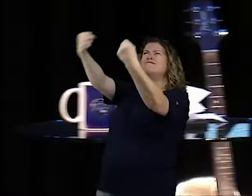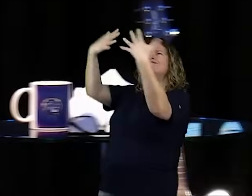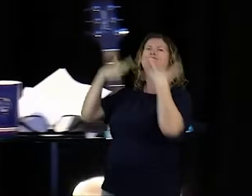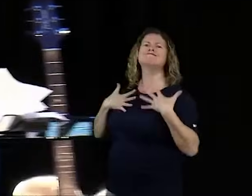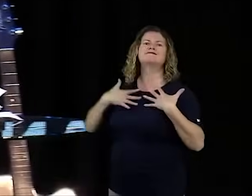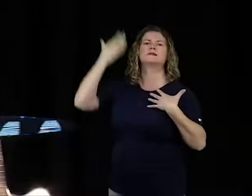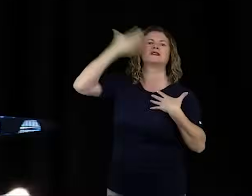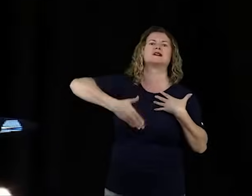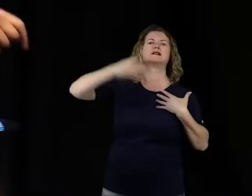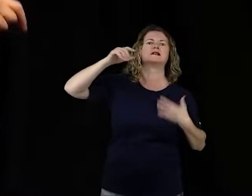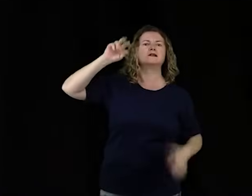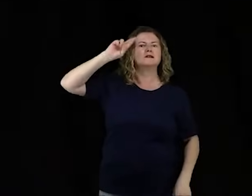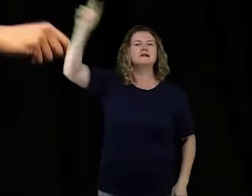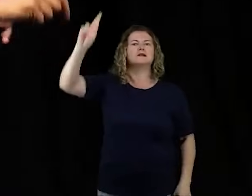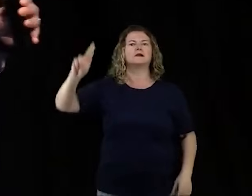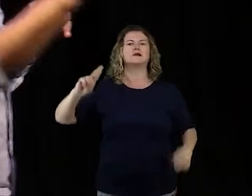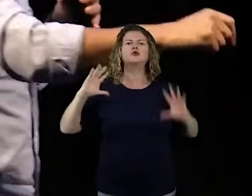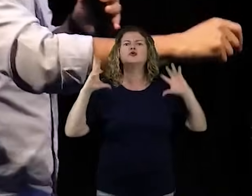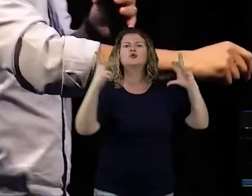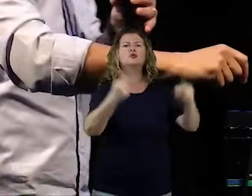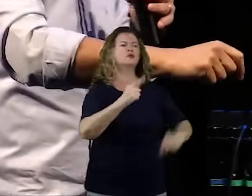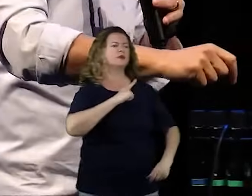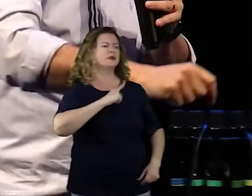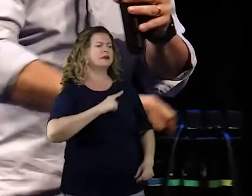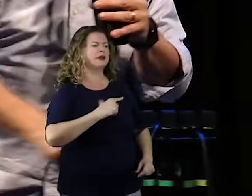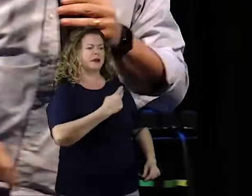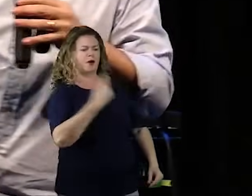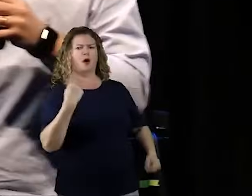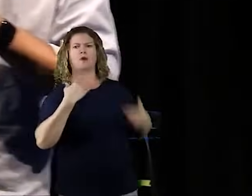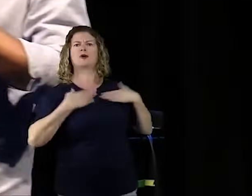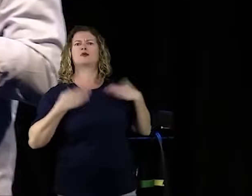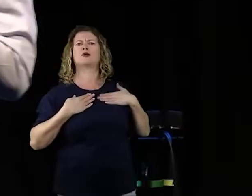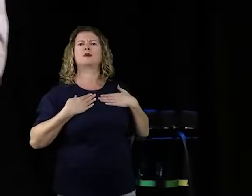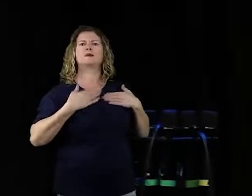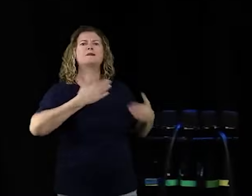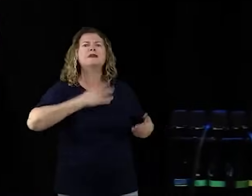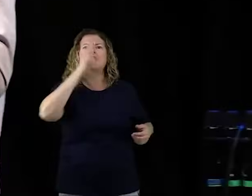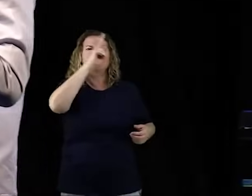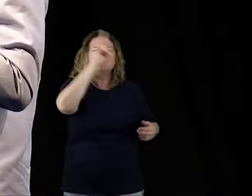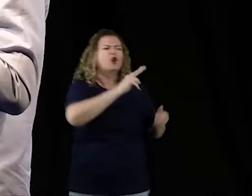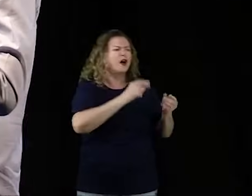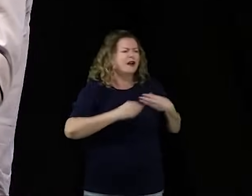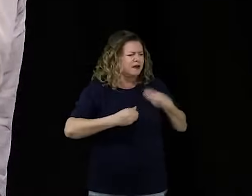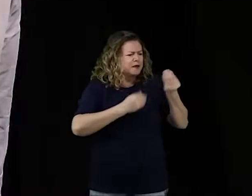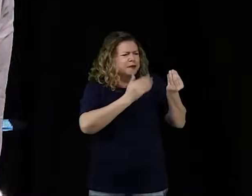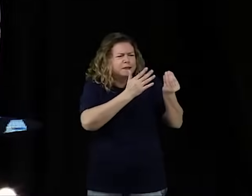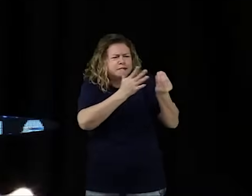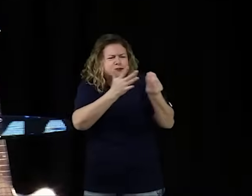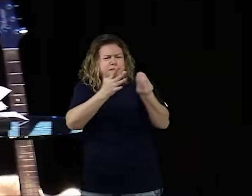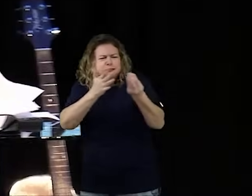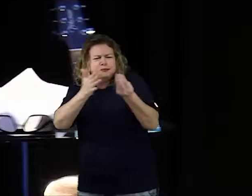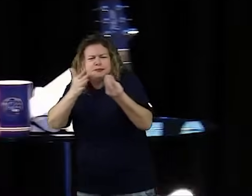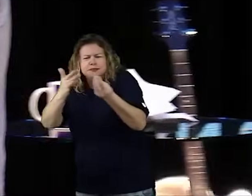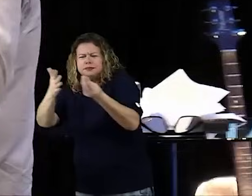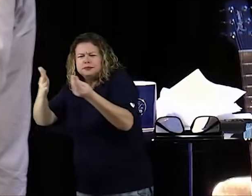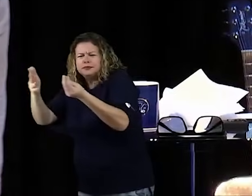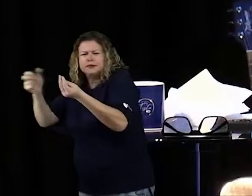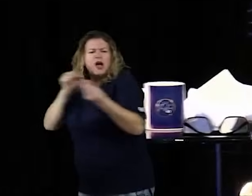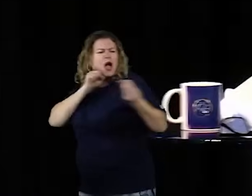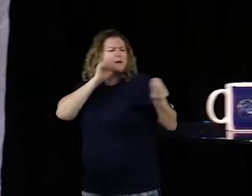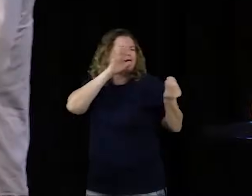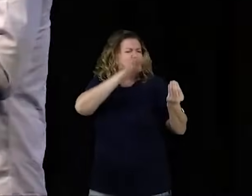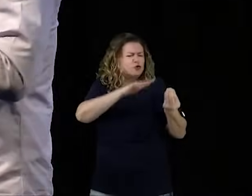nome tudo que leva a minha história é bendito em nome de Jesus o fruto do meu